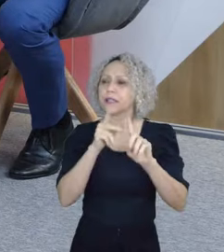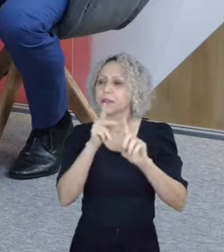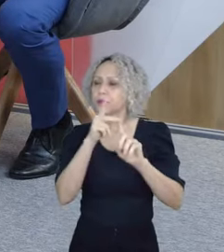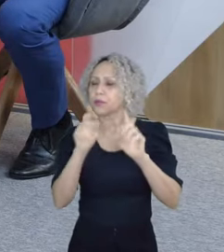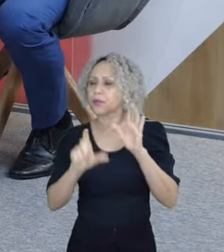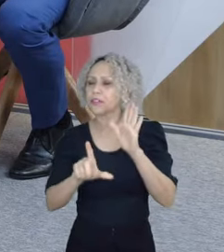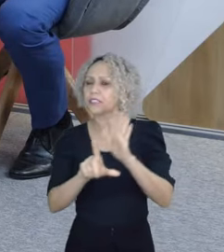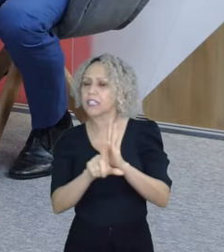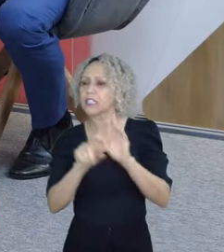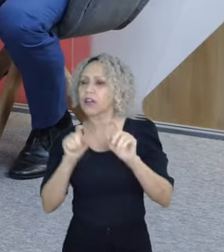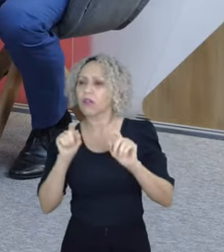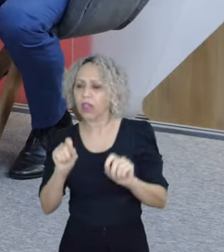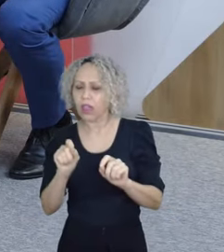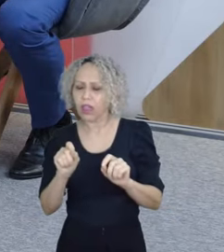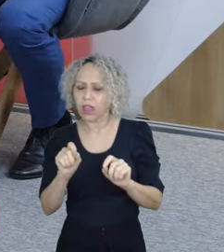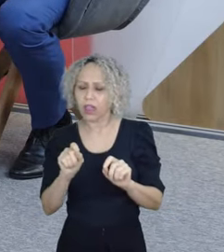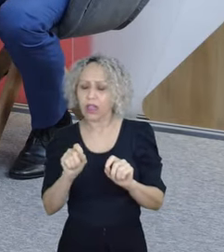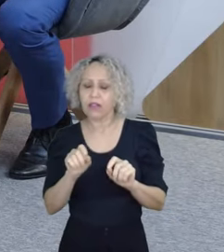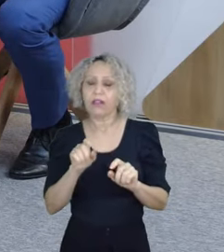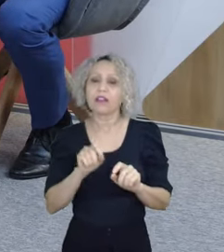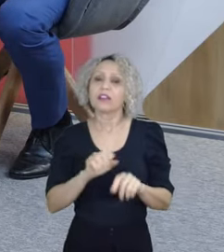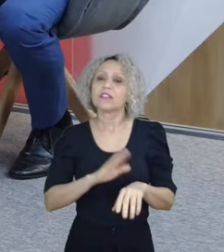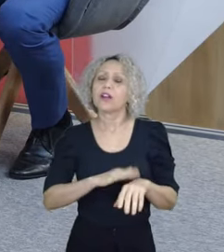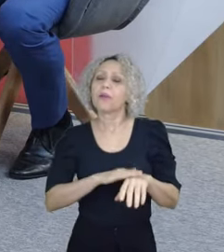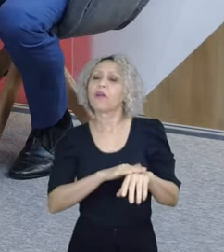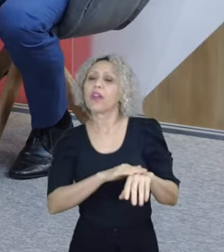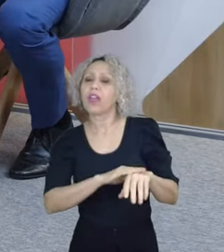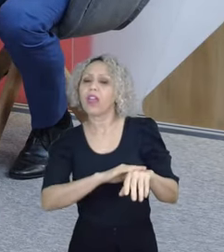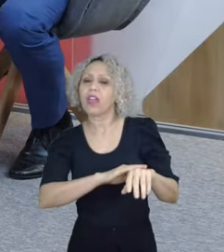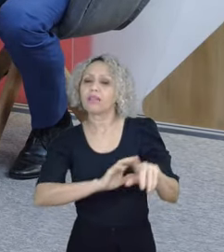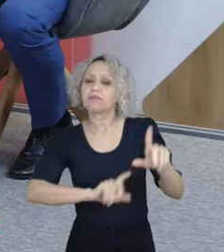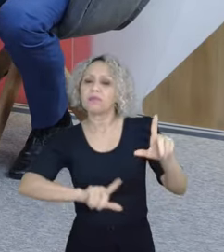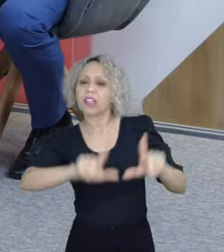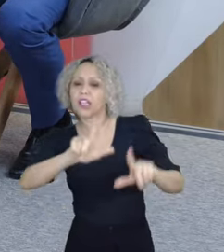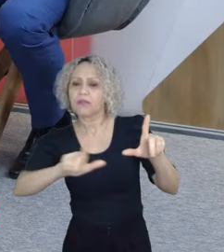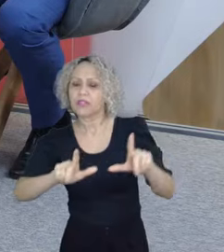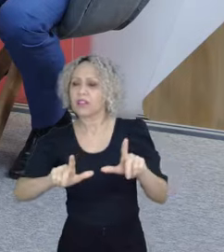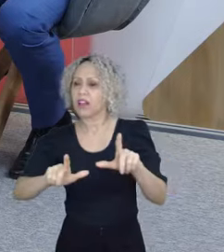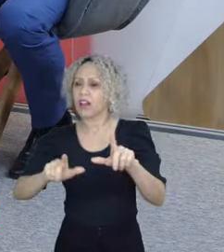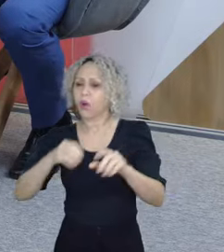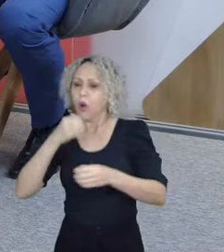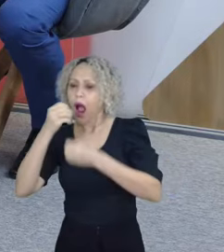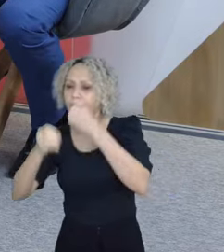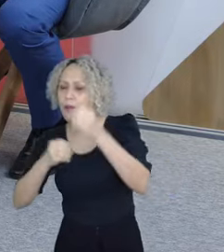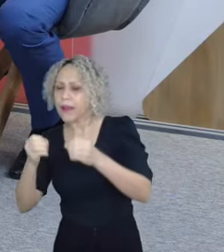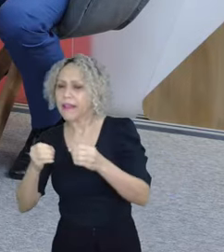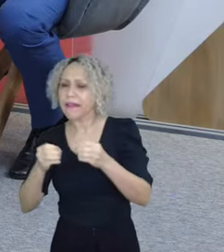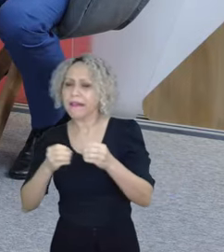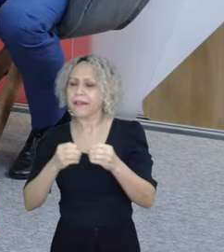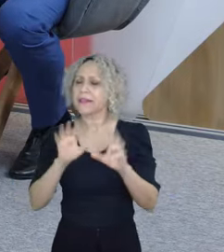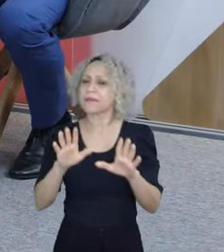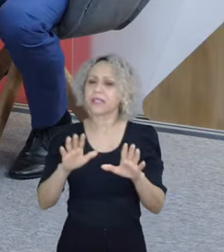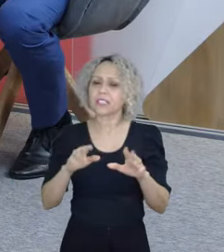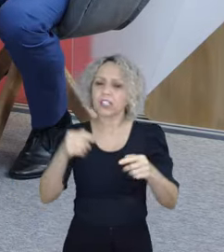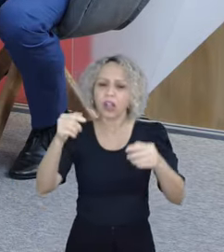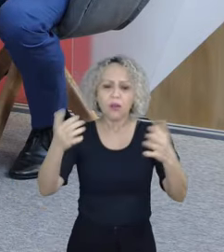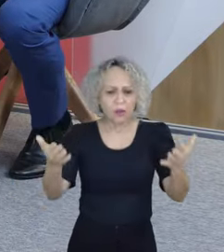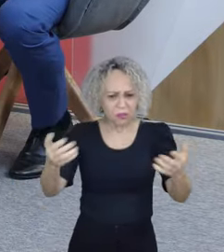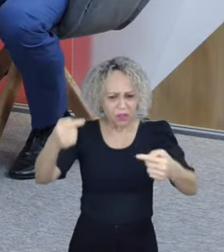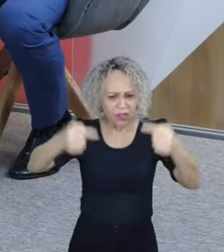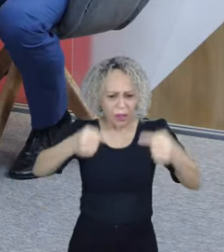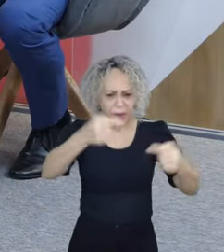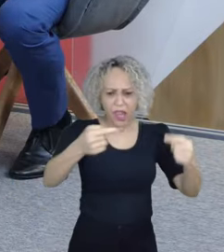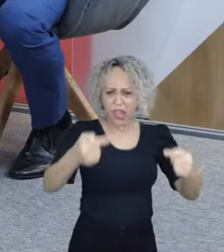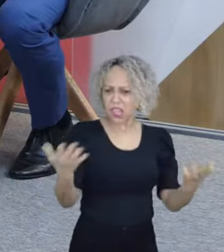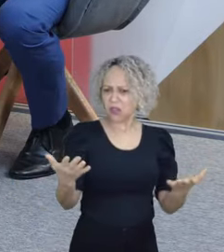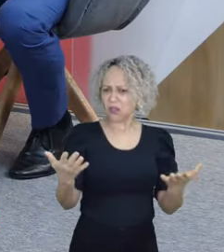como a gente está fazendo aqui, Amanda, debater esse assunto e debater o quanto que é absurda, leviana, imoral,